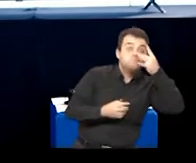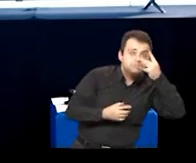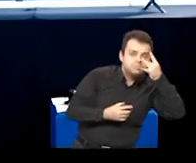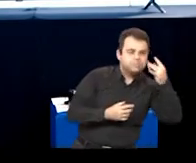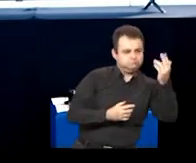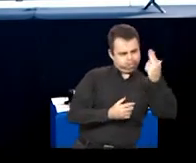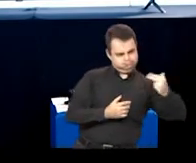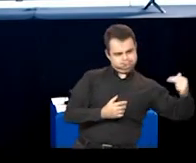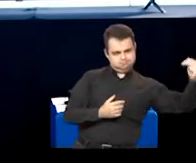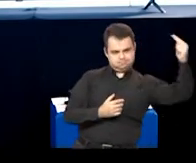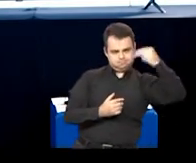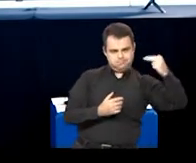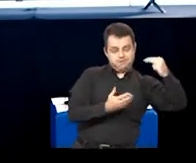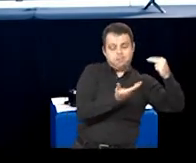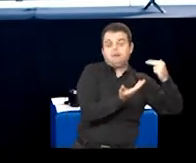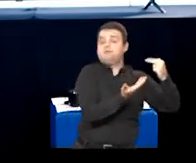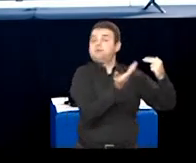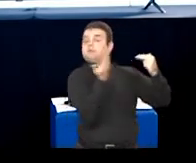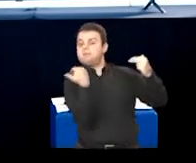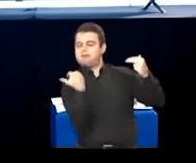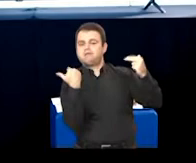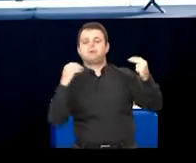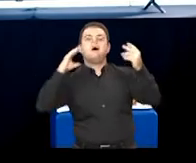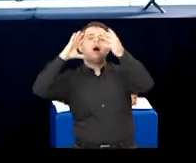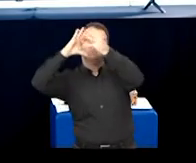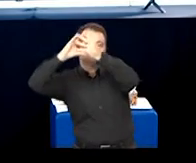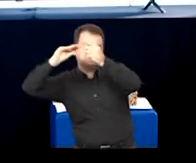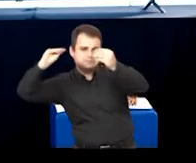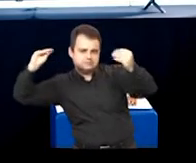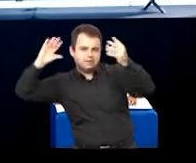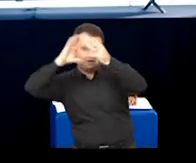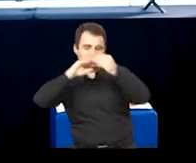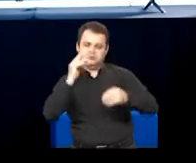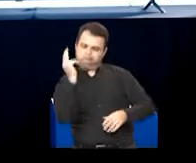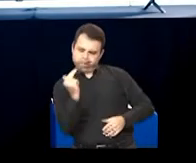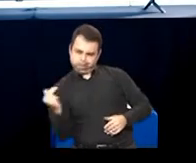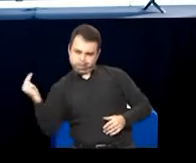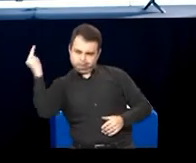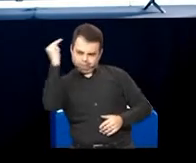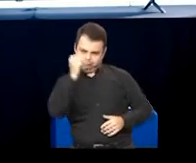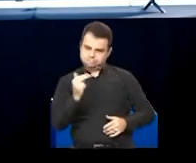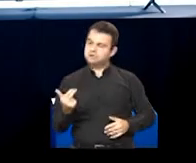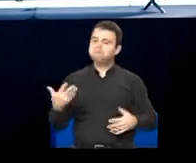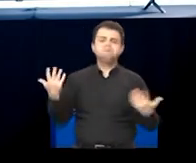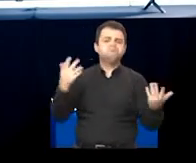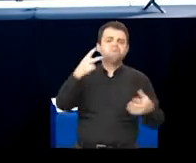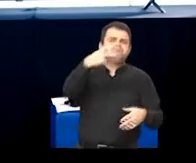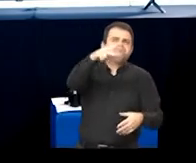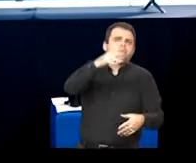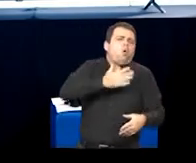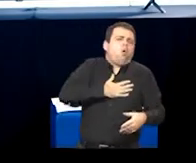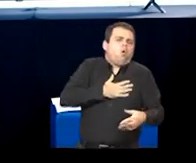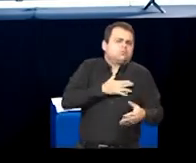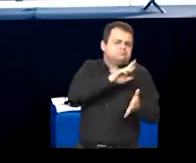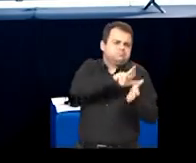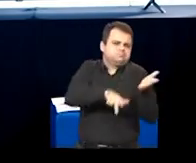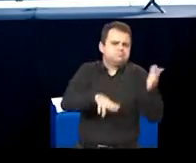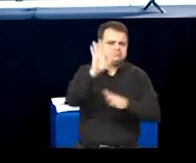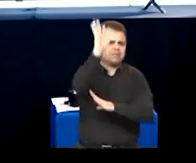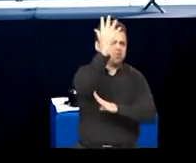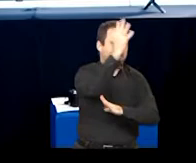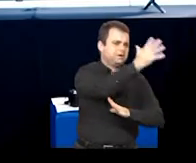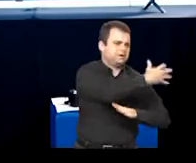Do outro lado, uma representação abstrata. Você pode desenhar no figurativo o que você goste,